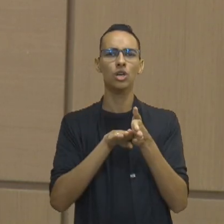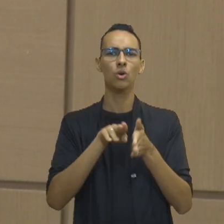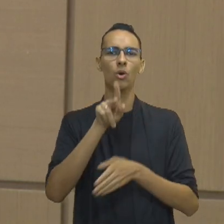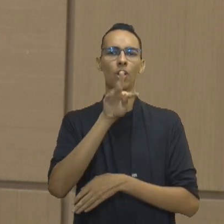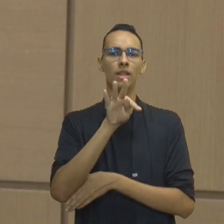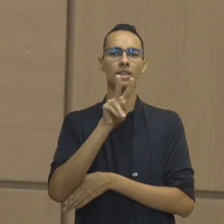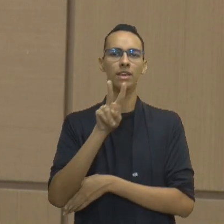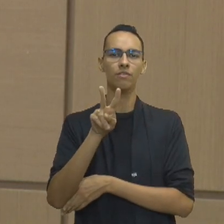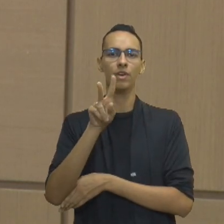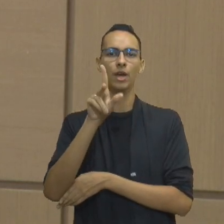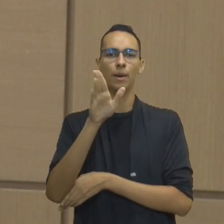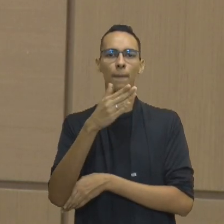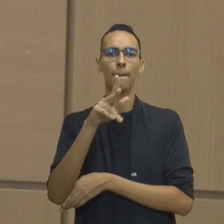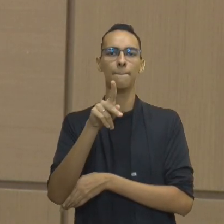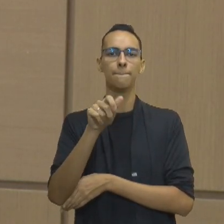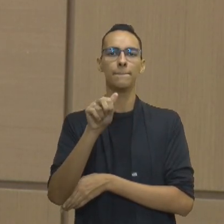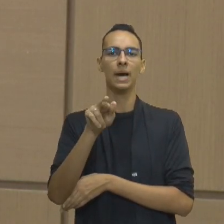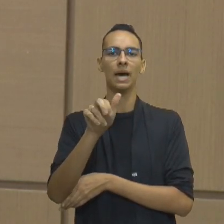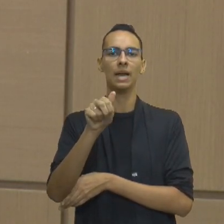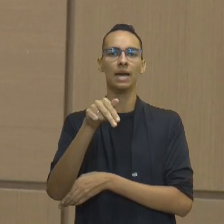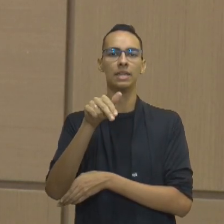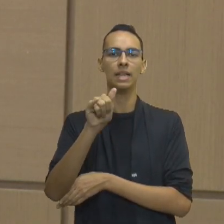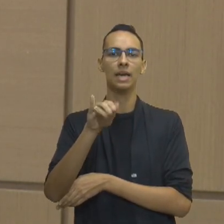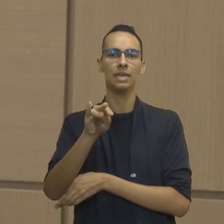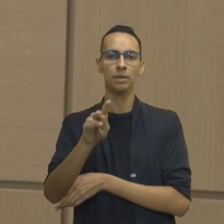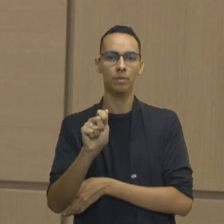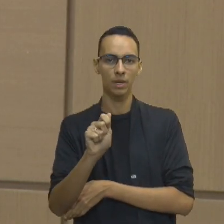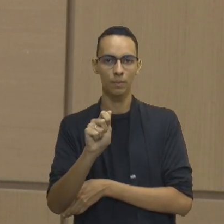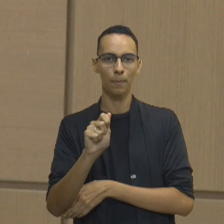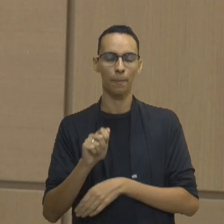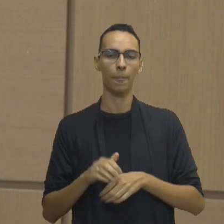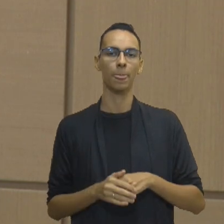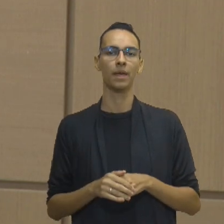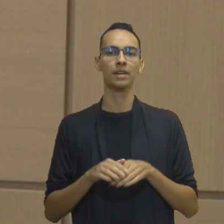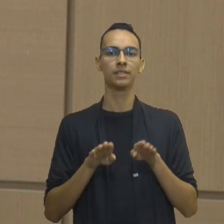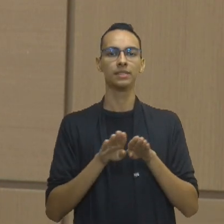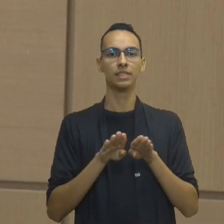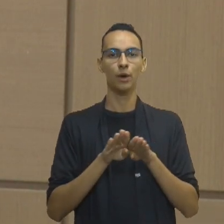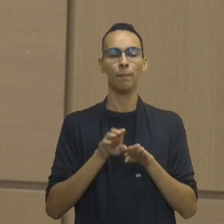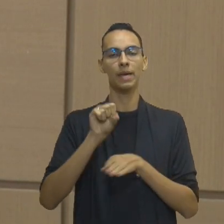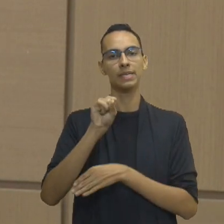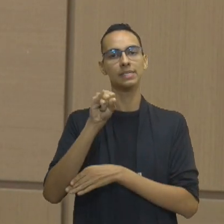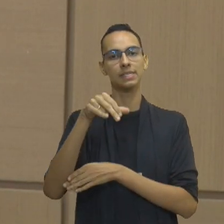Paranaíba, que agendou que viria, além do Sintete.